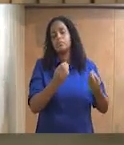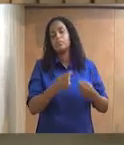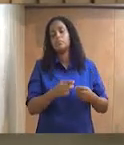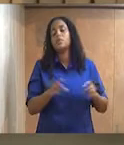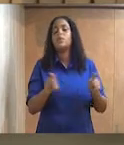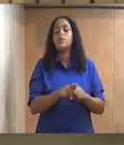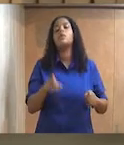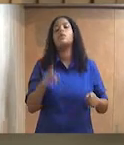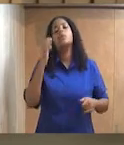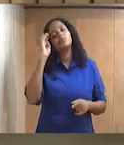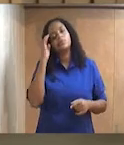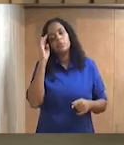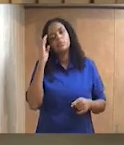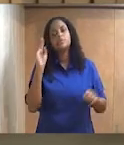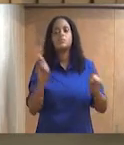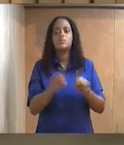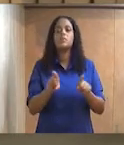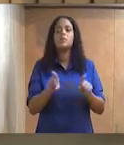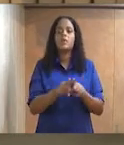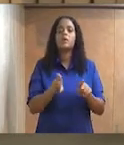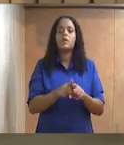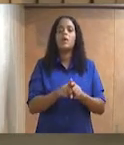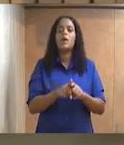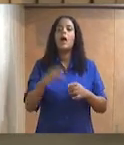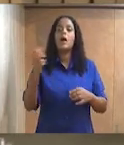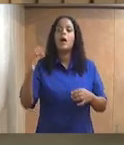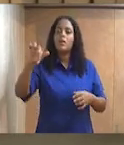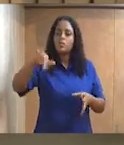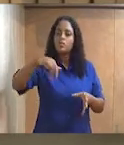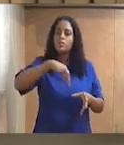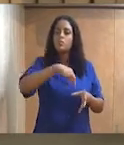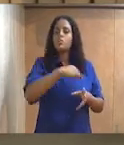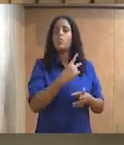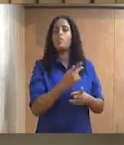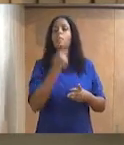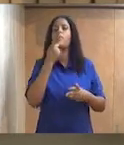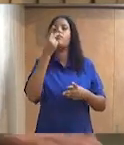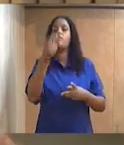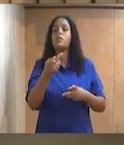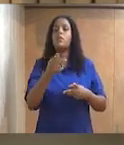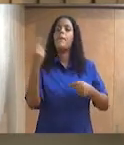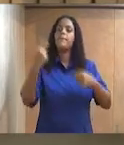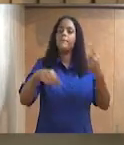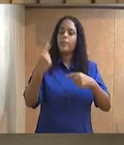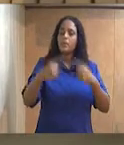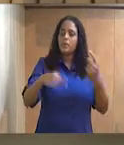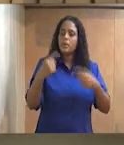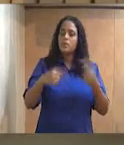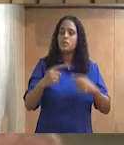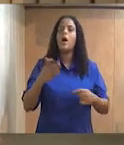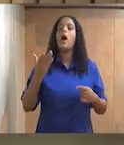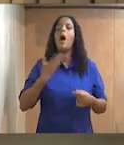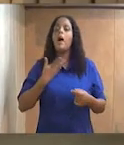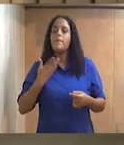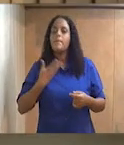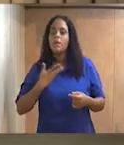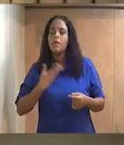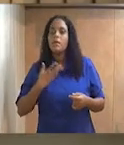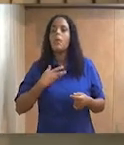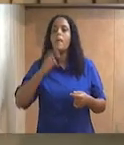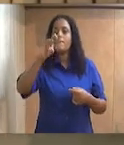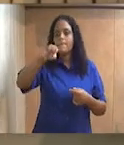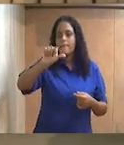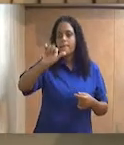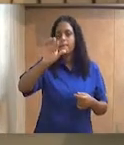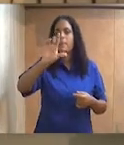entendo que ele subiu na tribuna realmente para fazer política. Aí, para deixar os colegas mal, eu acho que não é legal